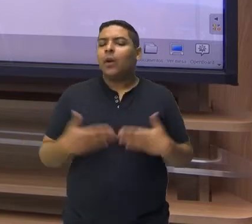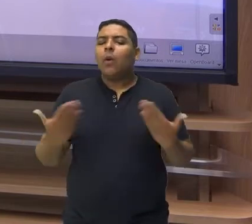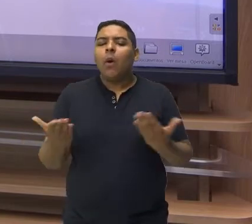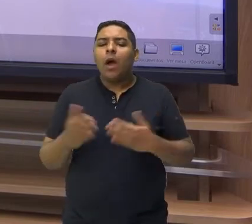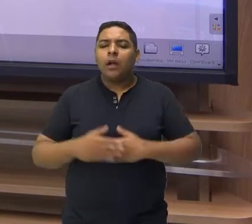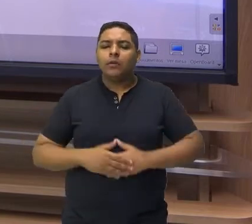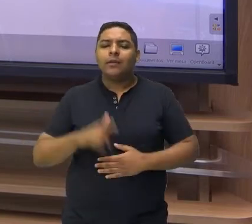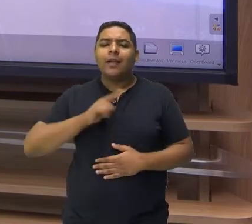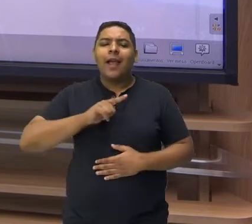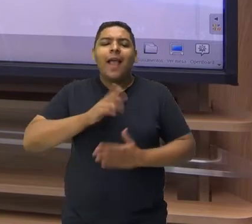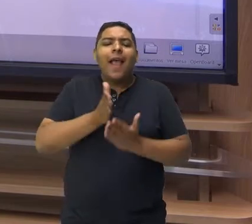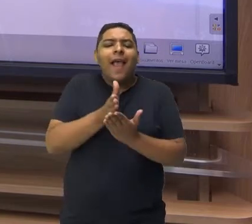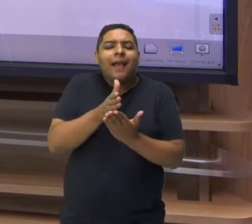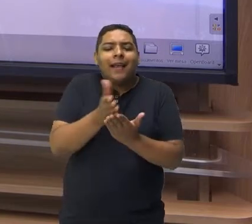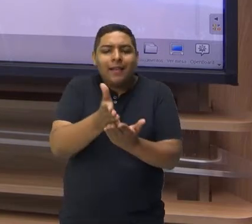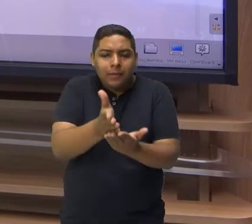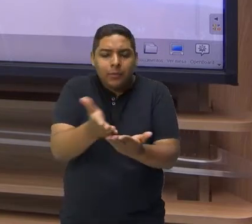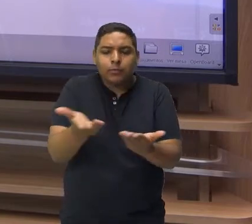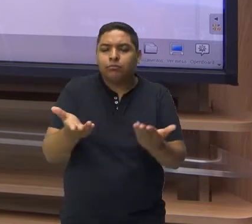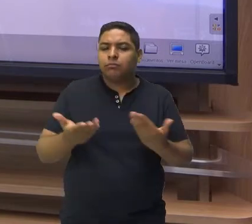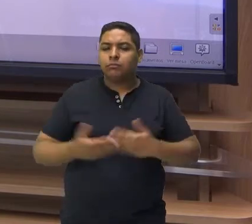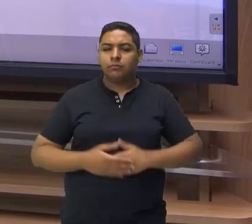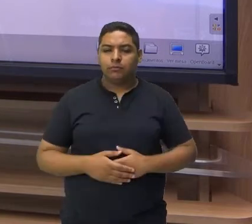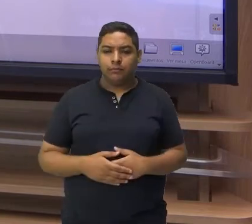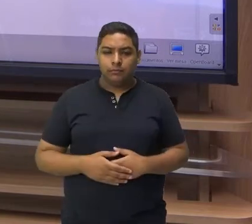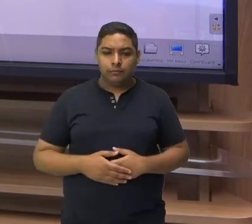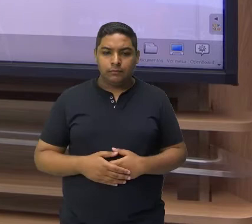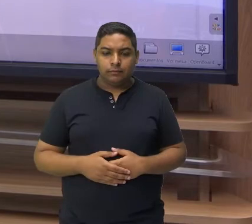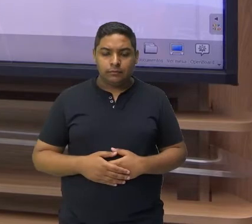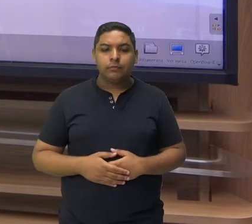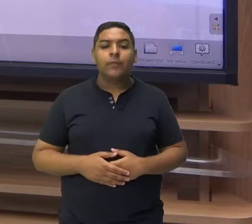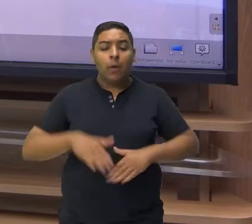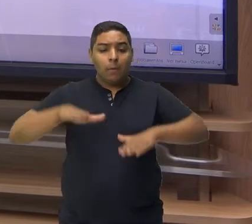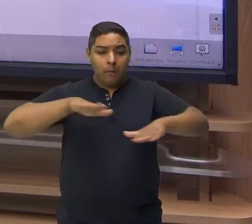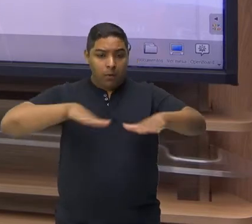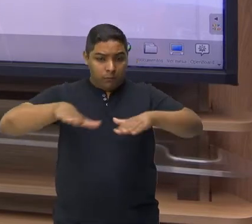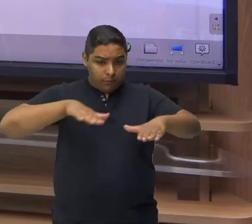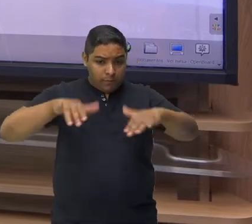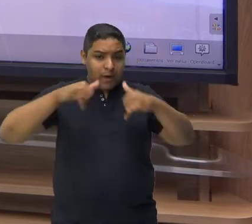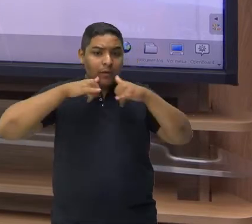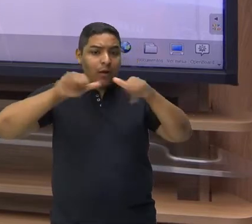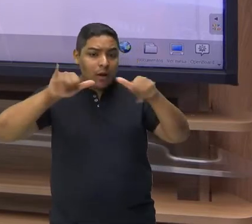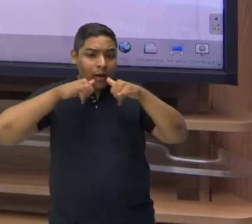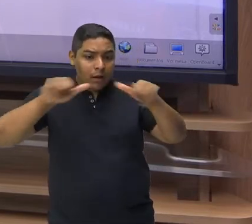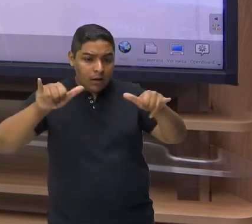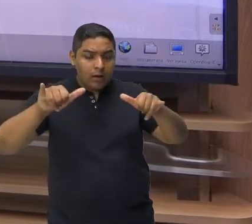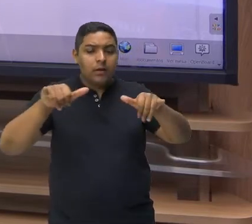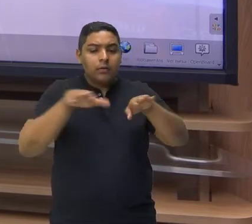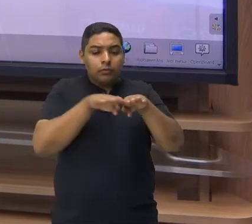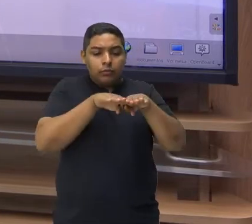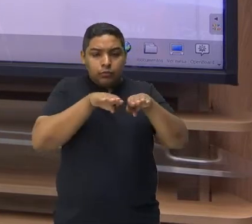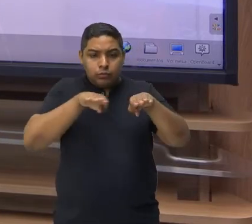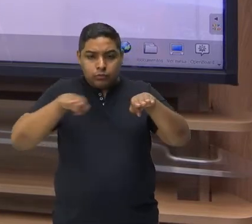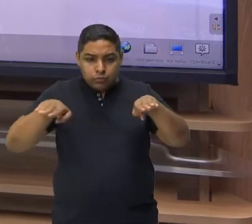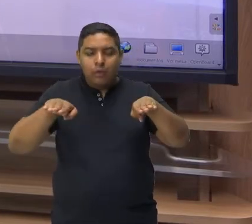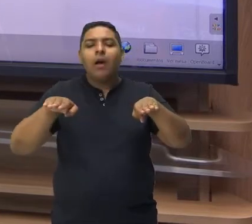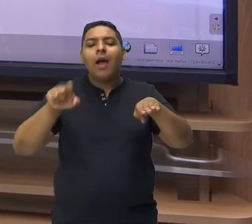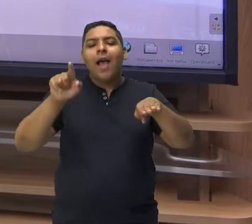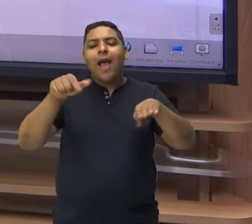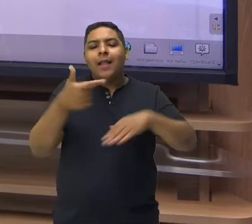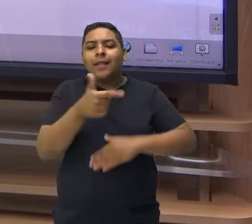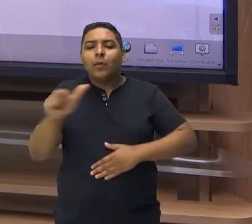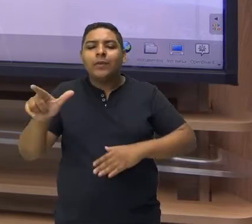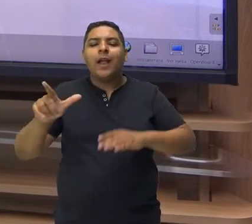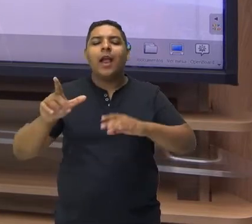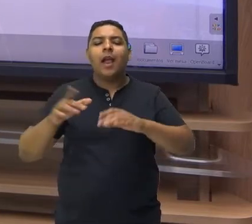equilíbrio eletrostático? Quando o movimento das cargas na superfície desse condutor é